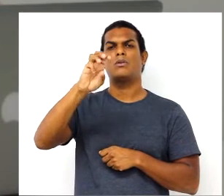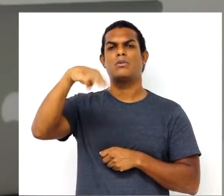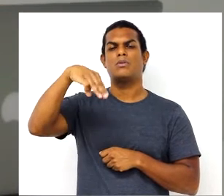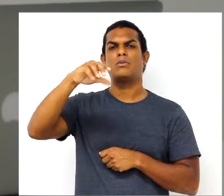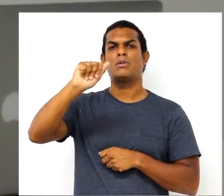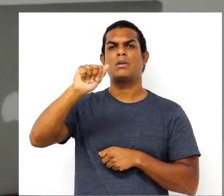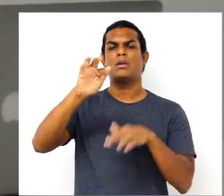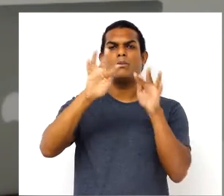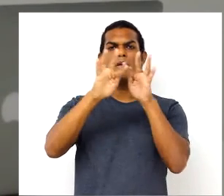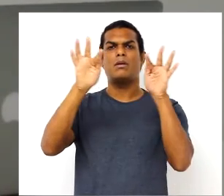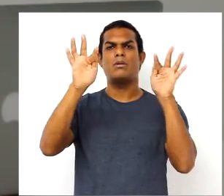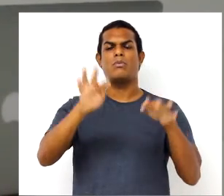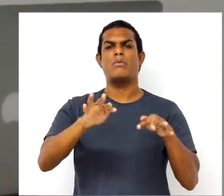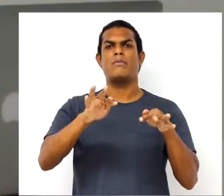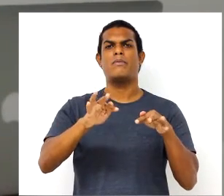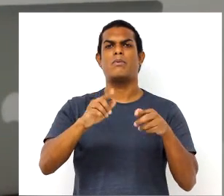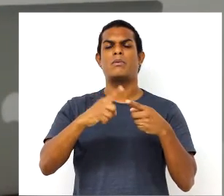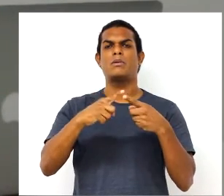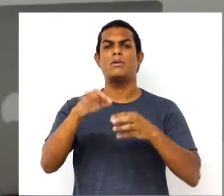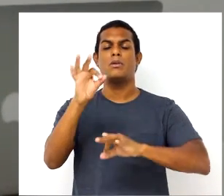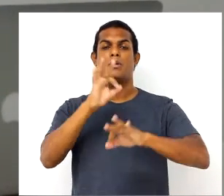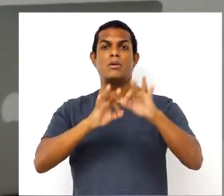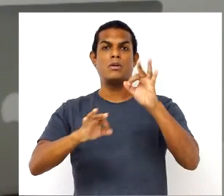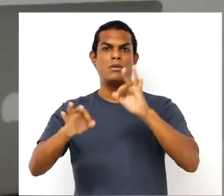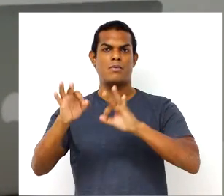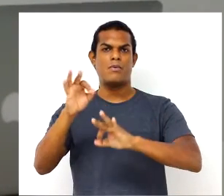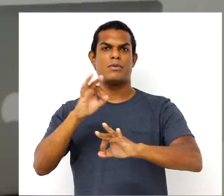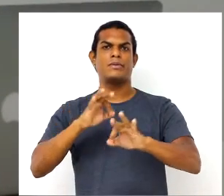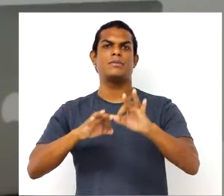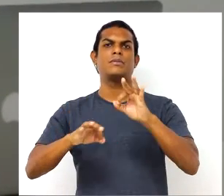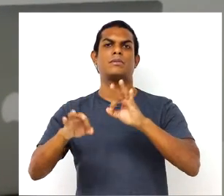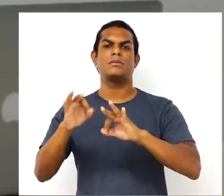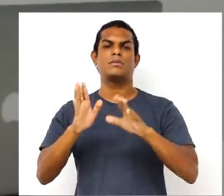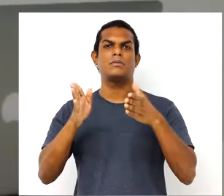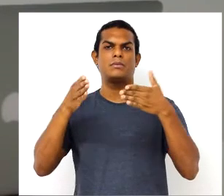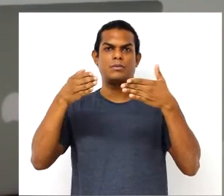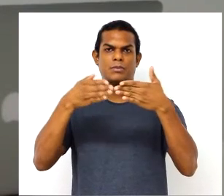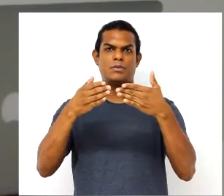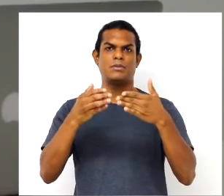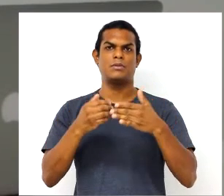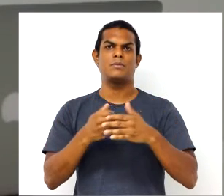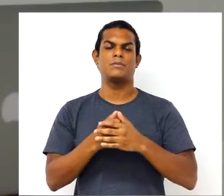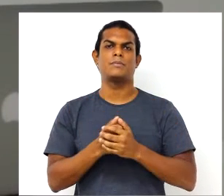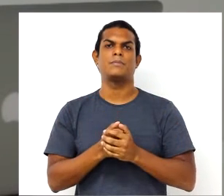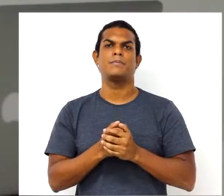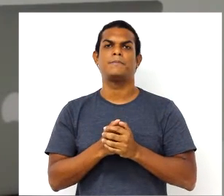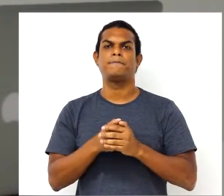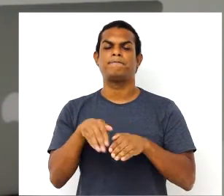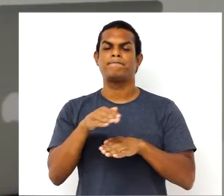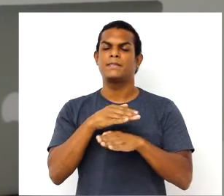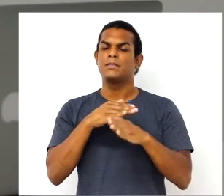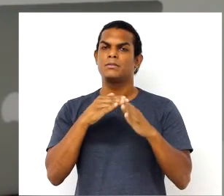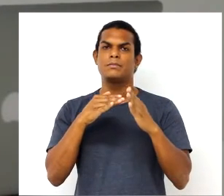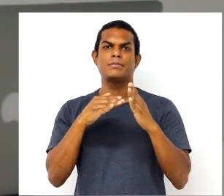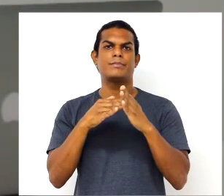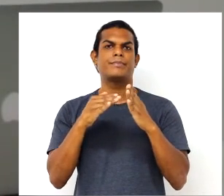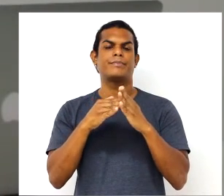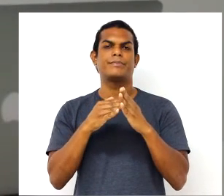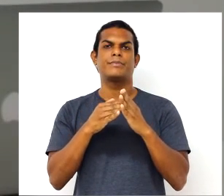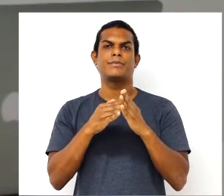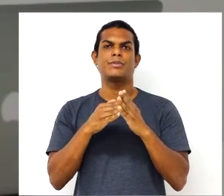e ele tem uma estrutura composicional específica. Em todos a gente vai encontrar